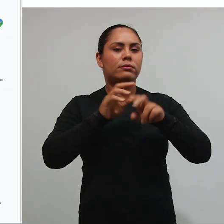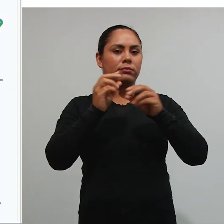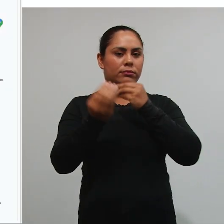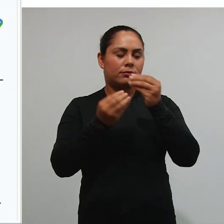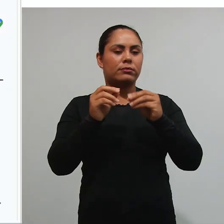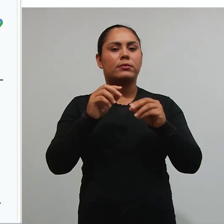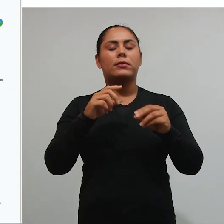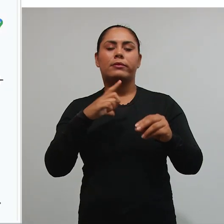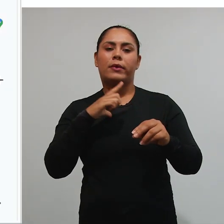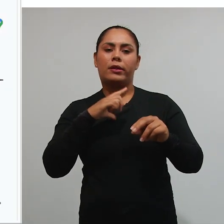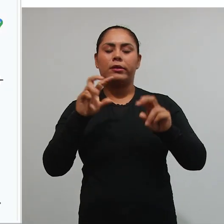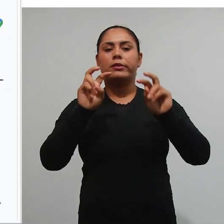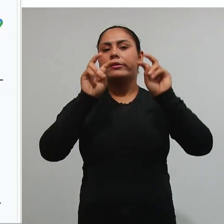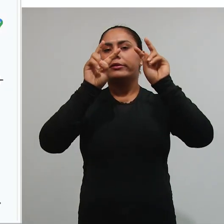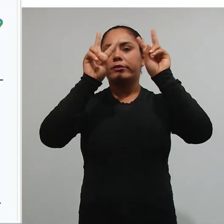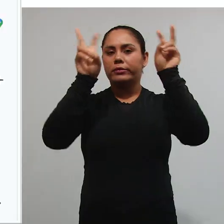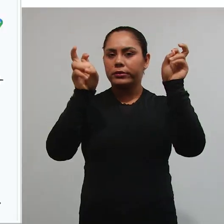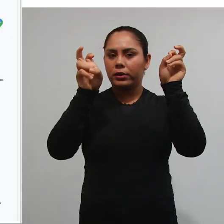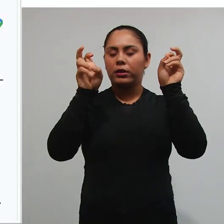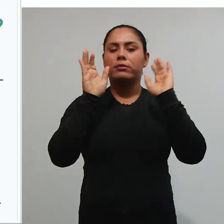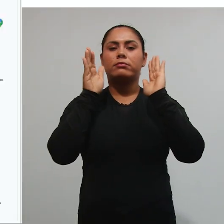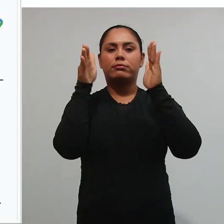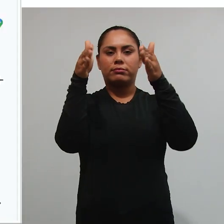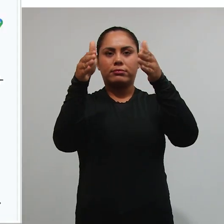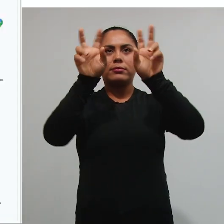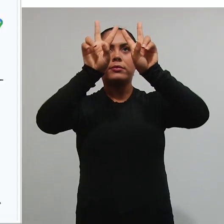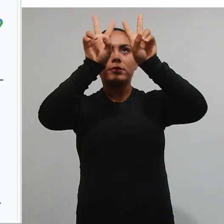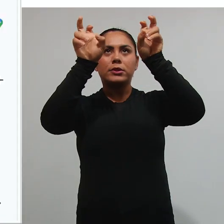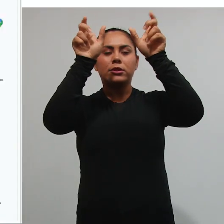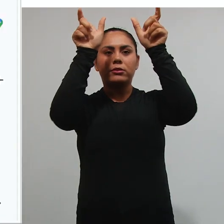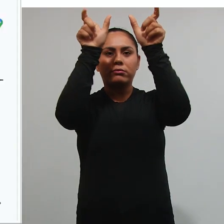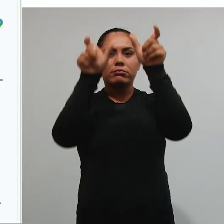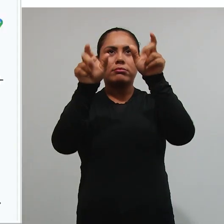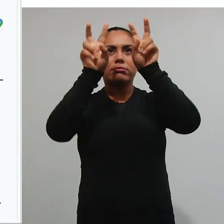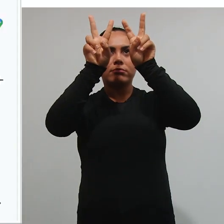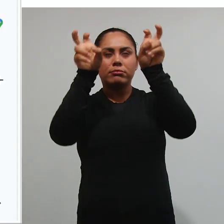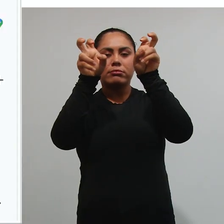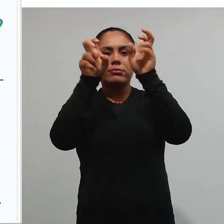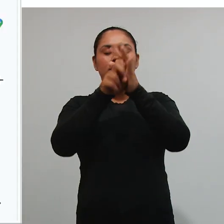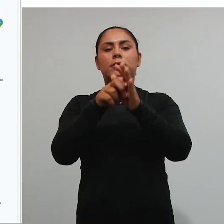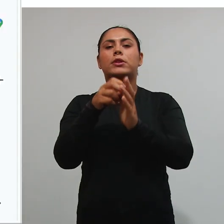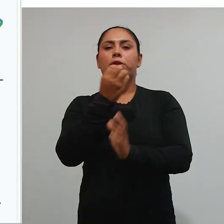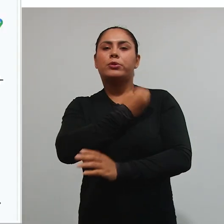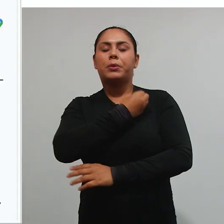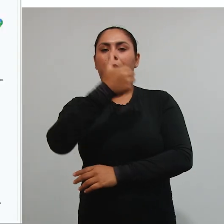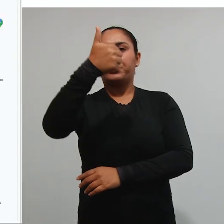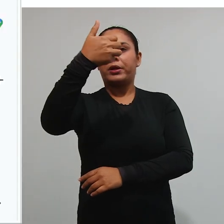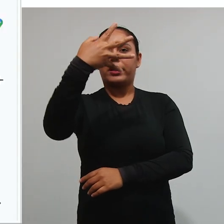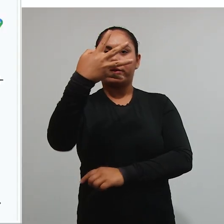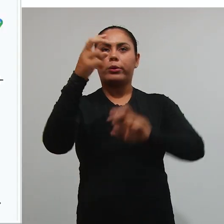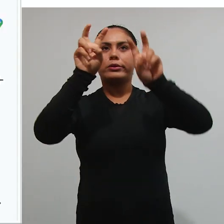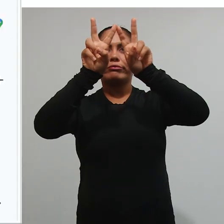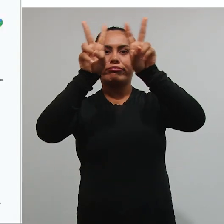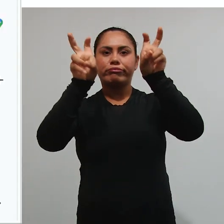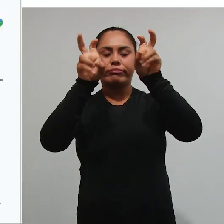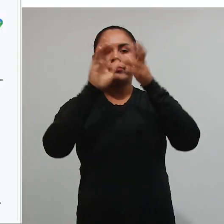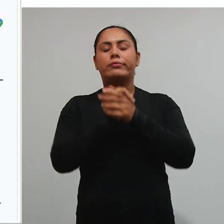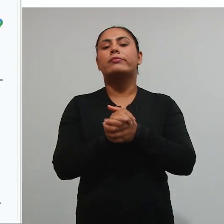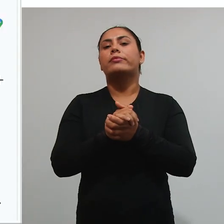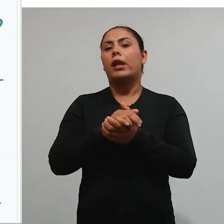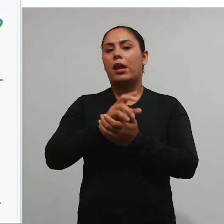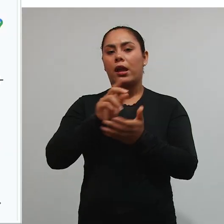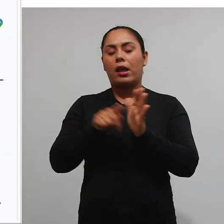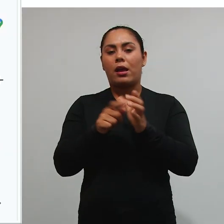título, né? O título fica centralizado, né? Tamanho 14.